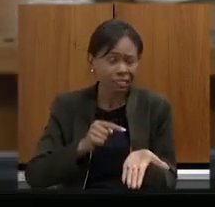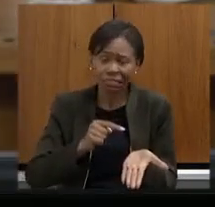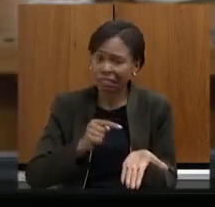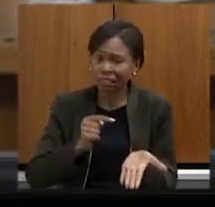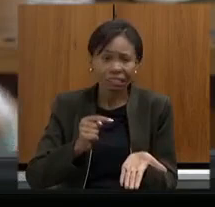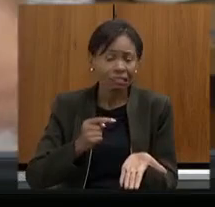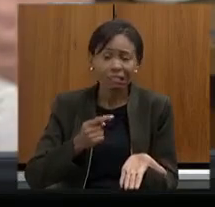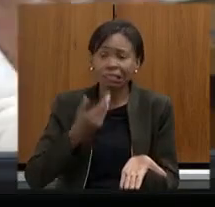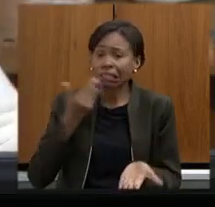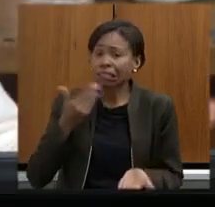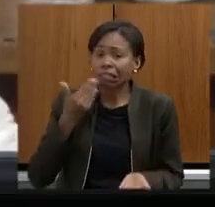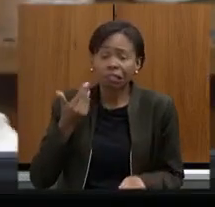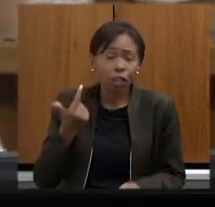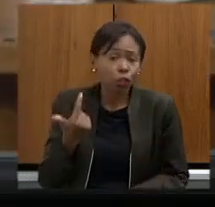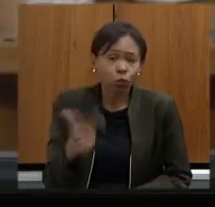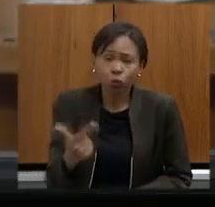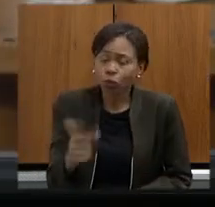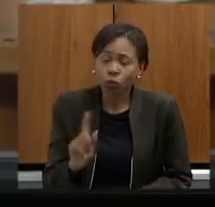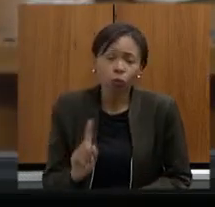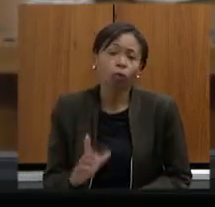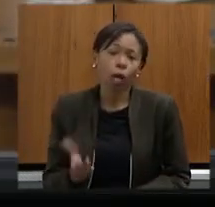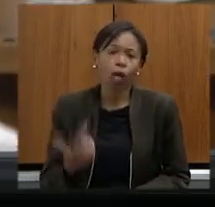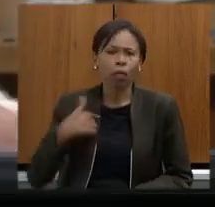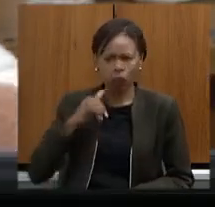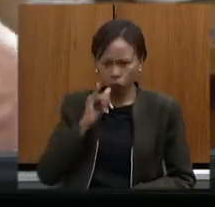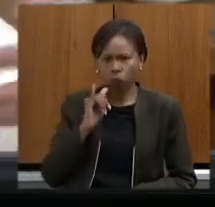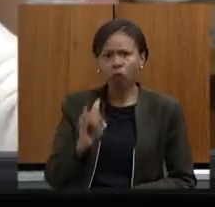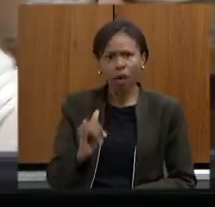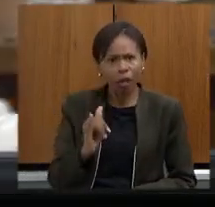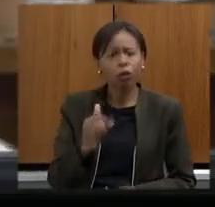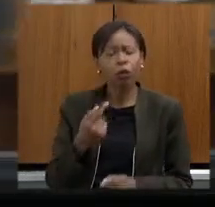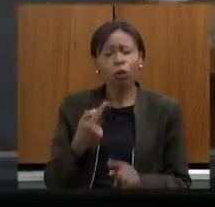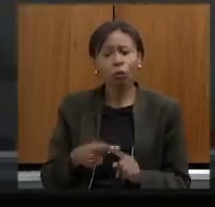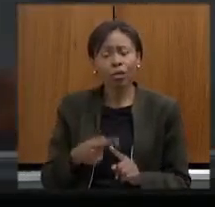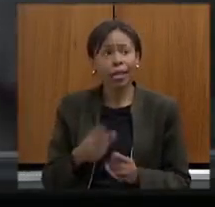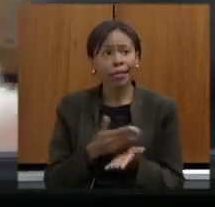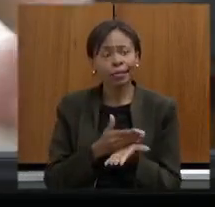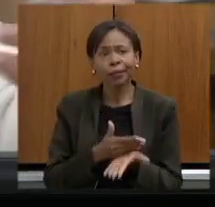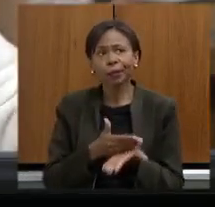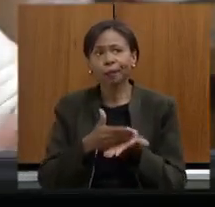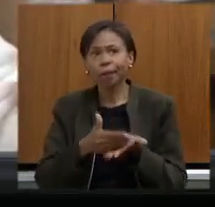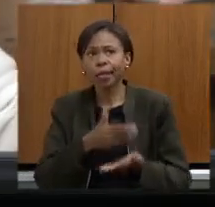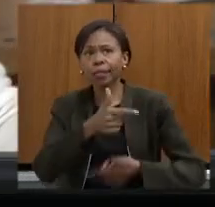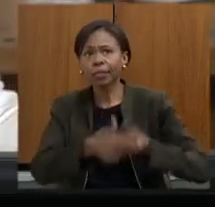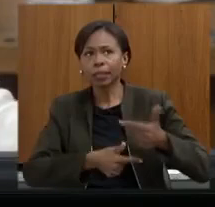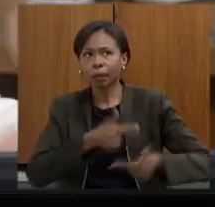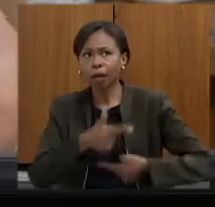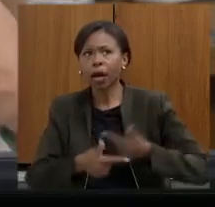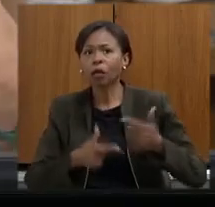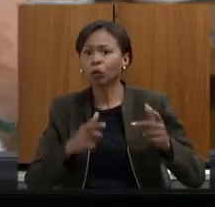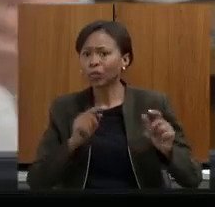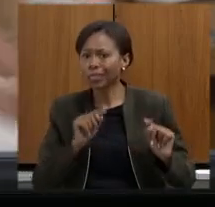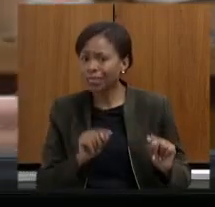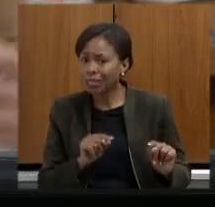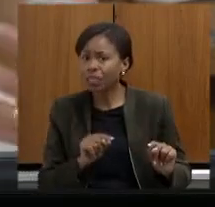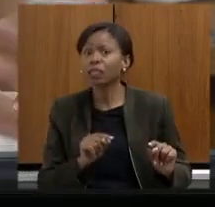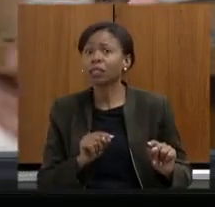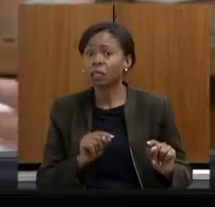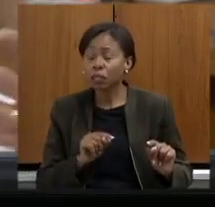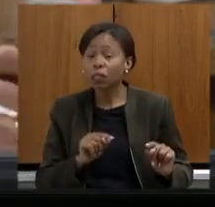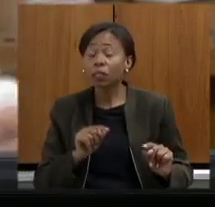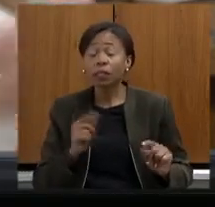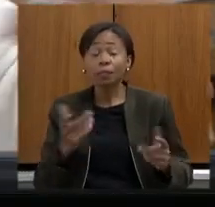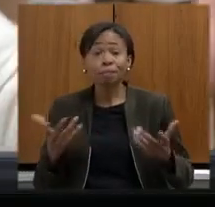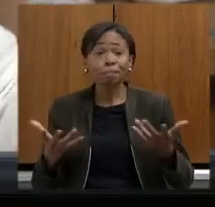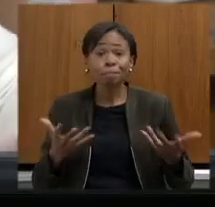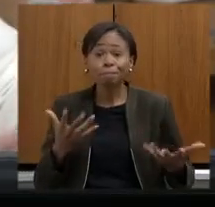eu tenho a tranquilidade de falar isso que eu já falei sobre isso com as instituições de justiça e quando a gente começa é um trabalho desse a um clima